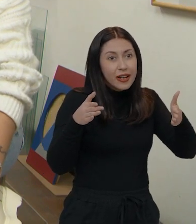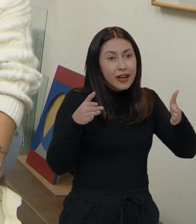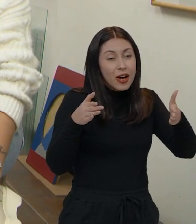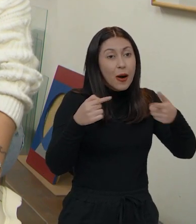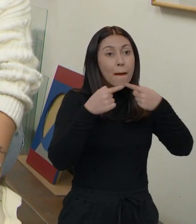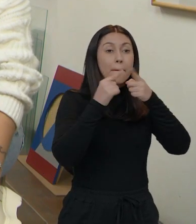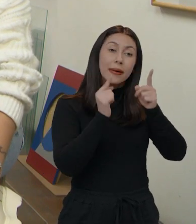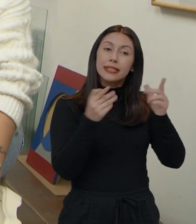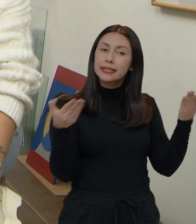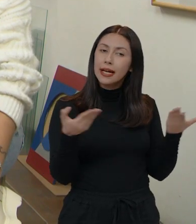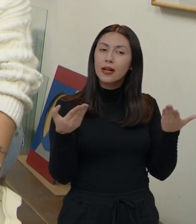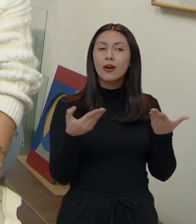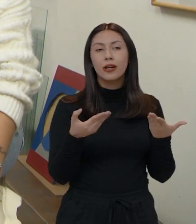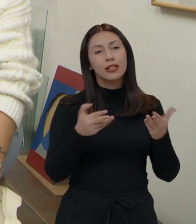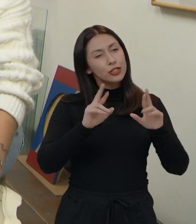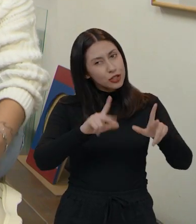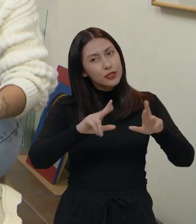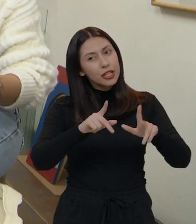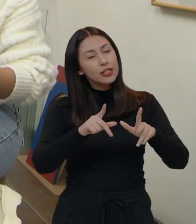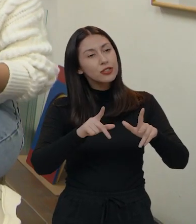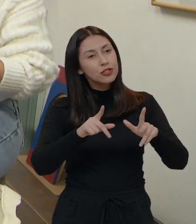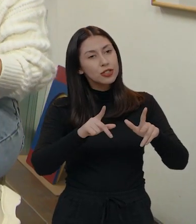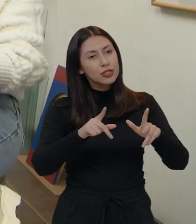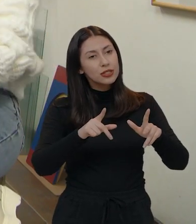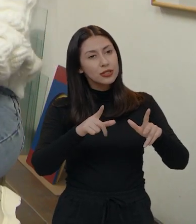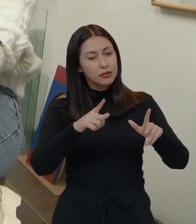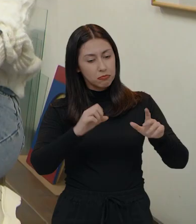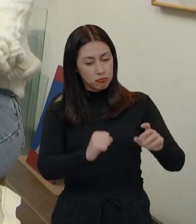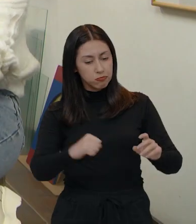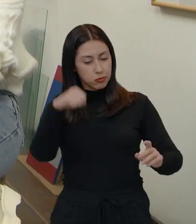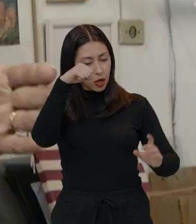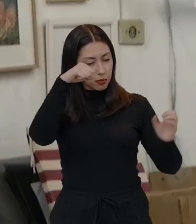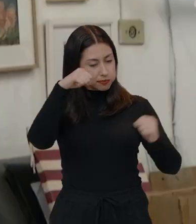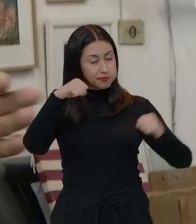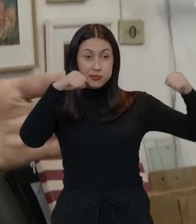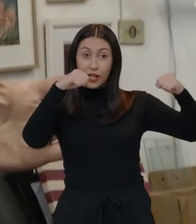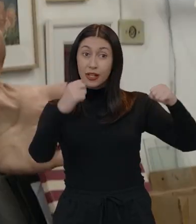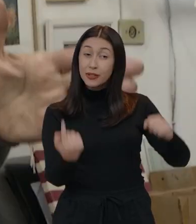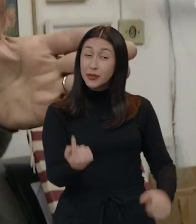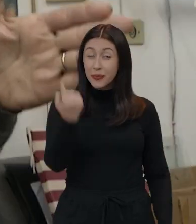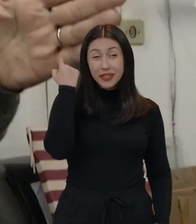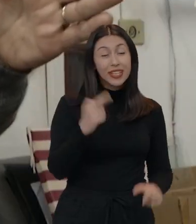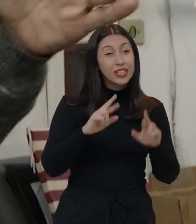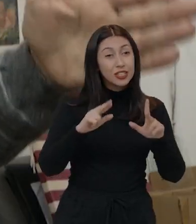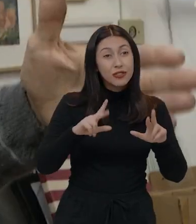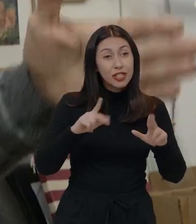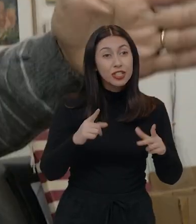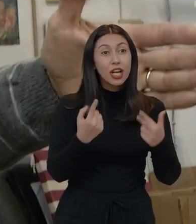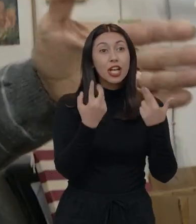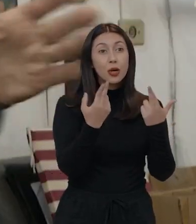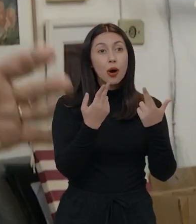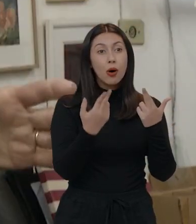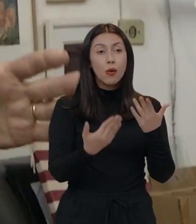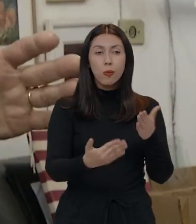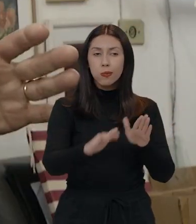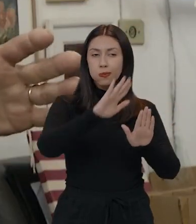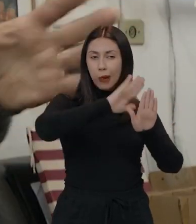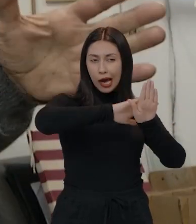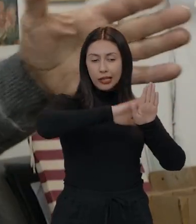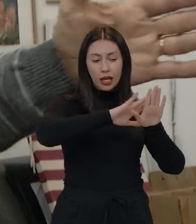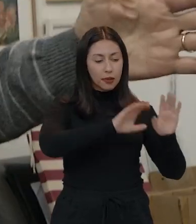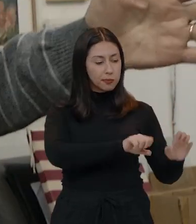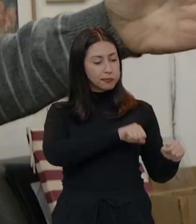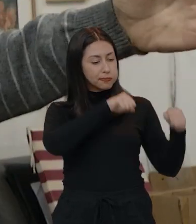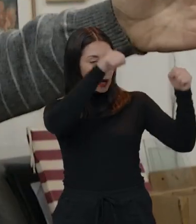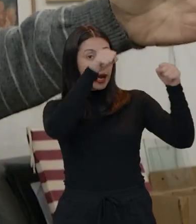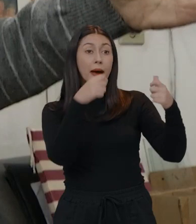em cima, assim, aquela estrutura que você olha, você vê o cara abrindo do lado de lá. Antigamente não, era um maleiro mesmo. Então eu